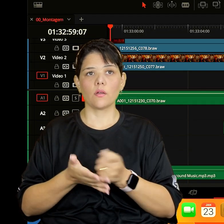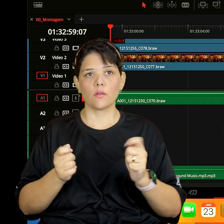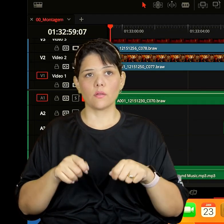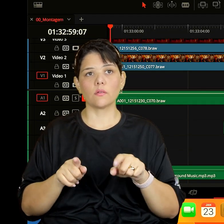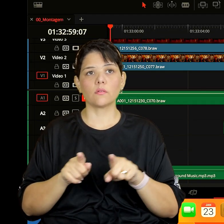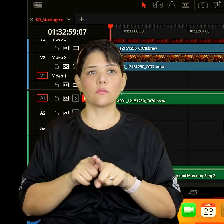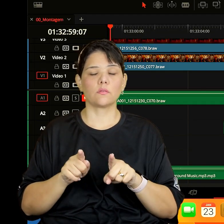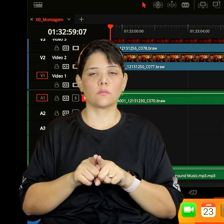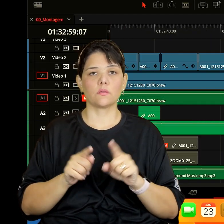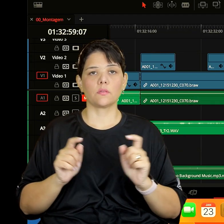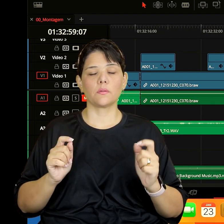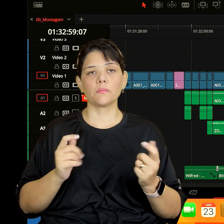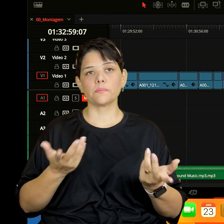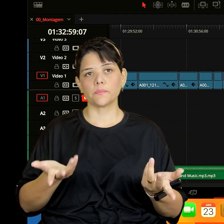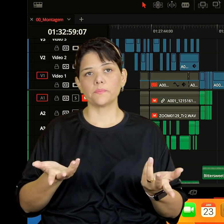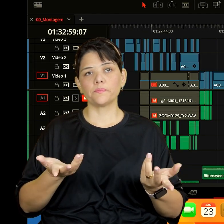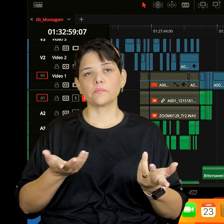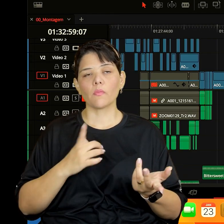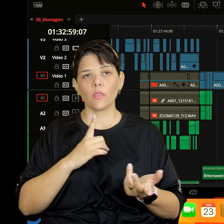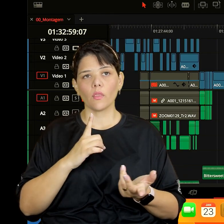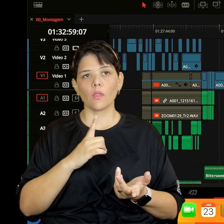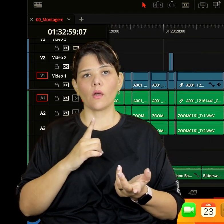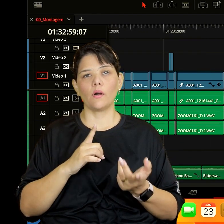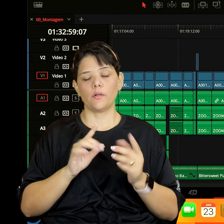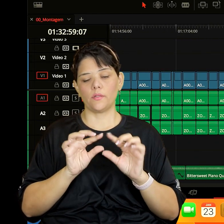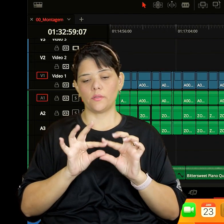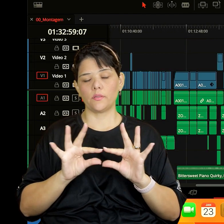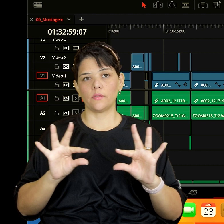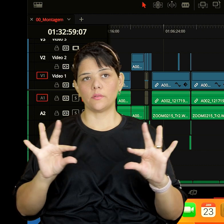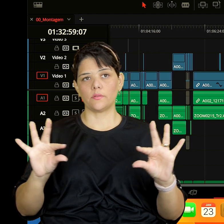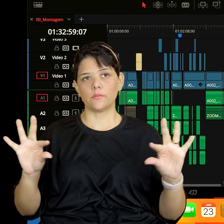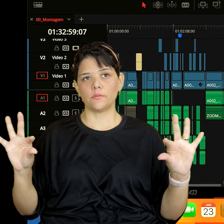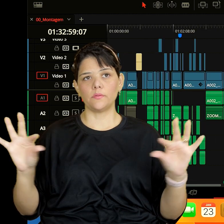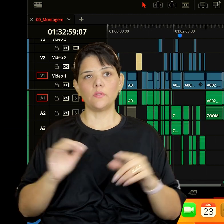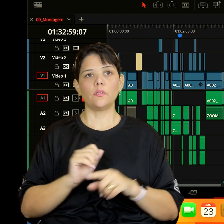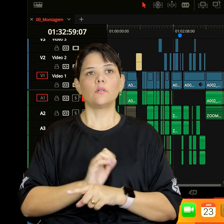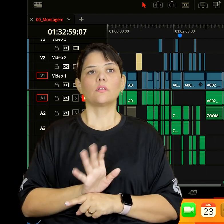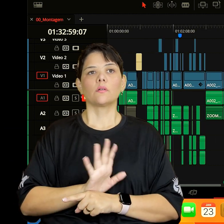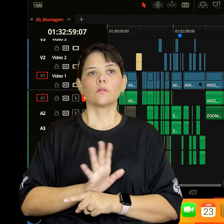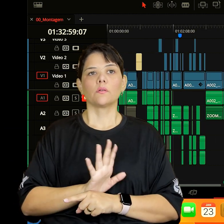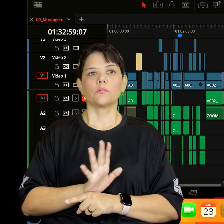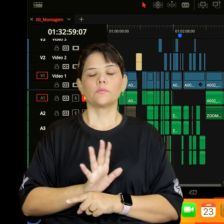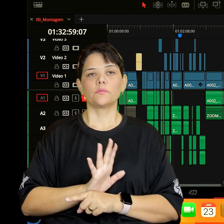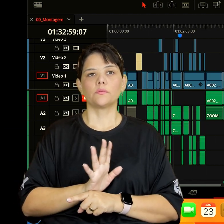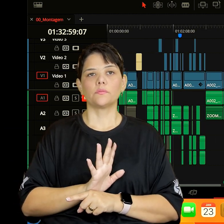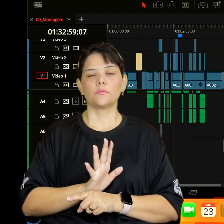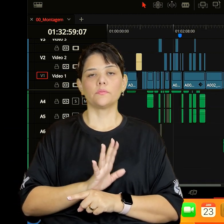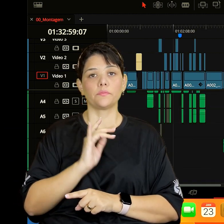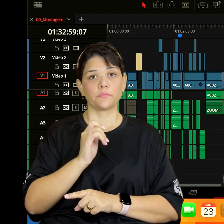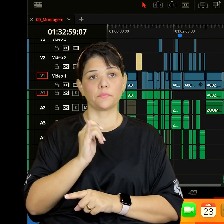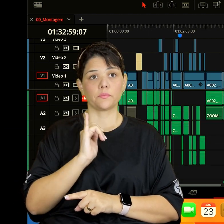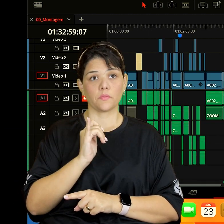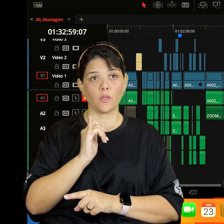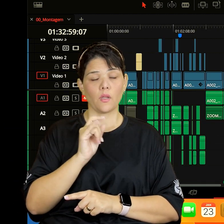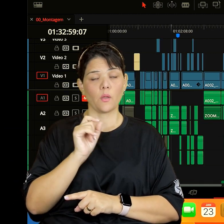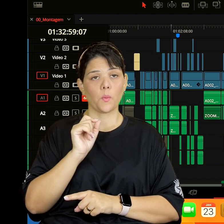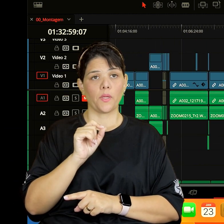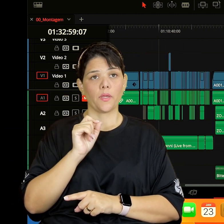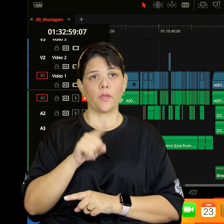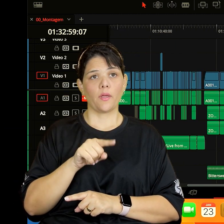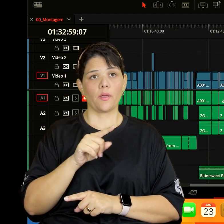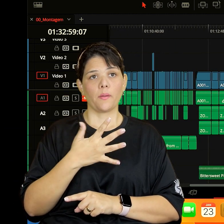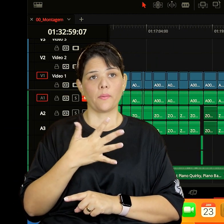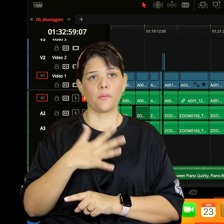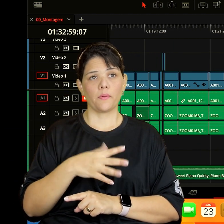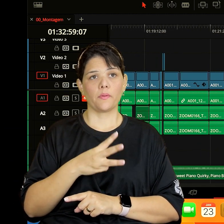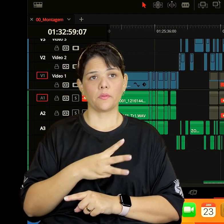muita coisa. E aqui a gente tem a timeline do filme, beleza? Lembrando que esse aqui é uma média-metragem de